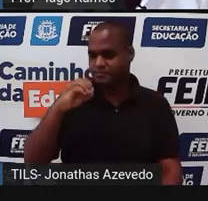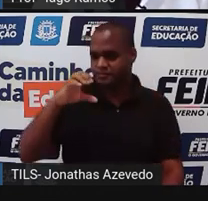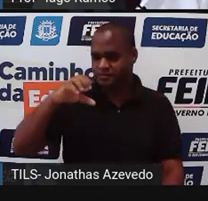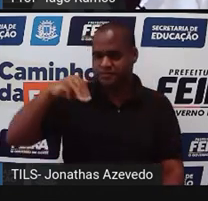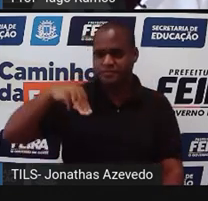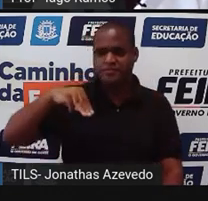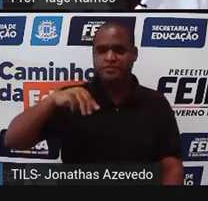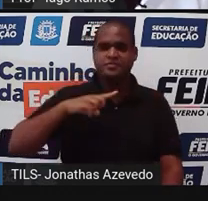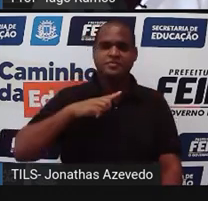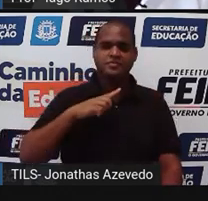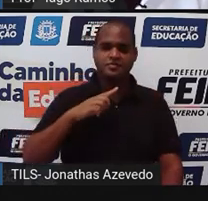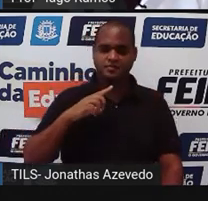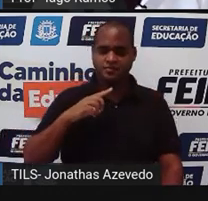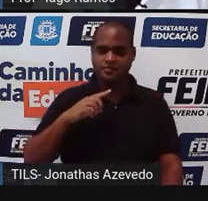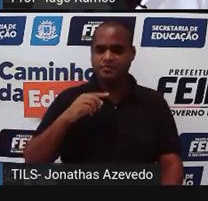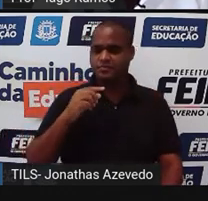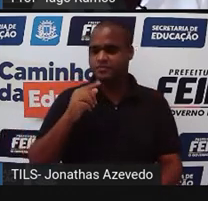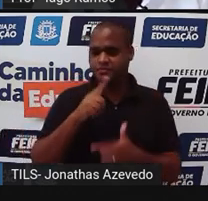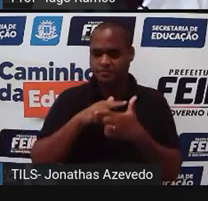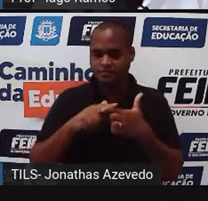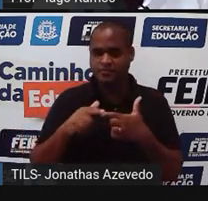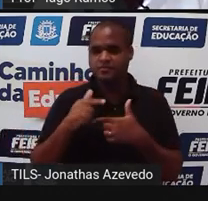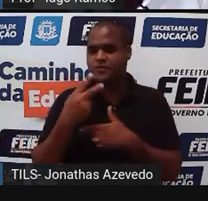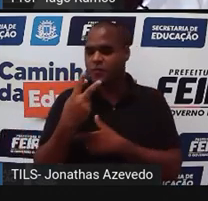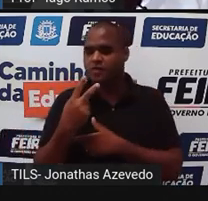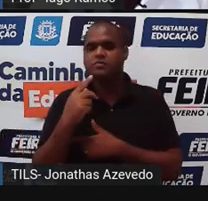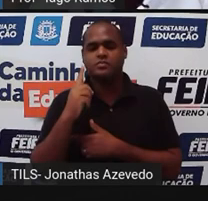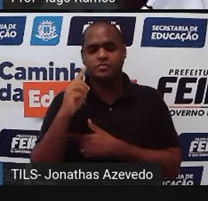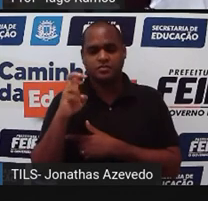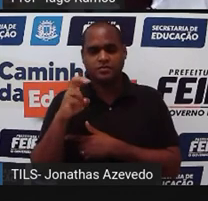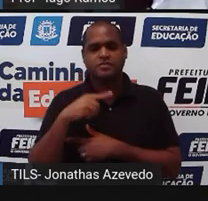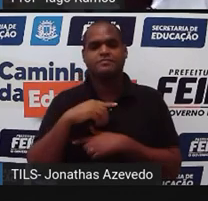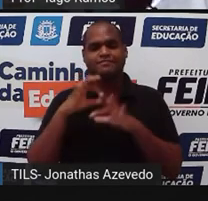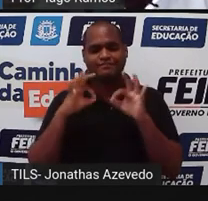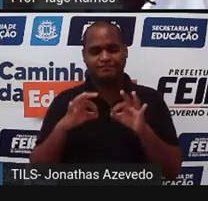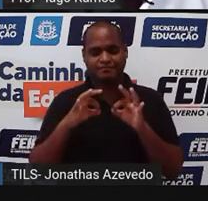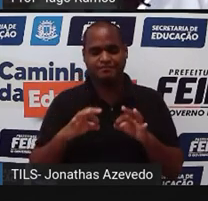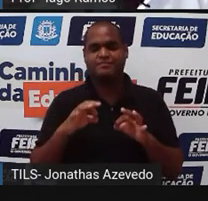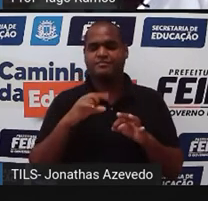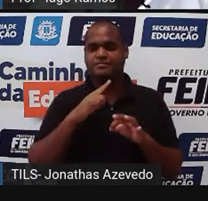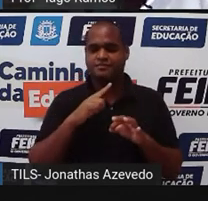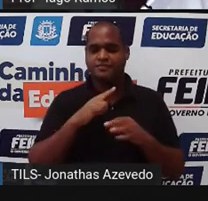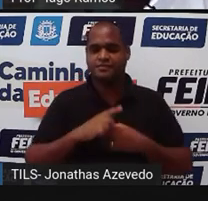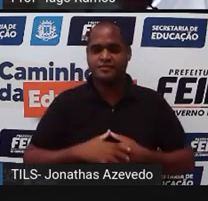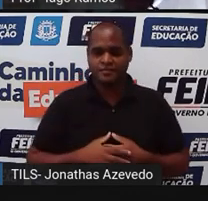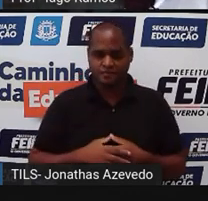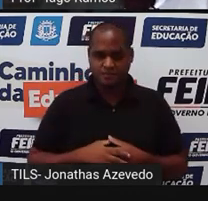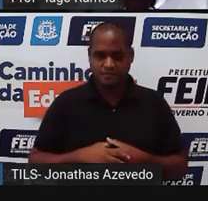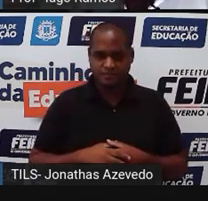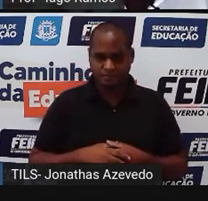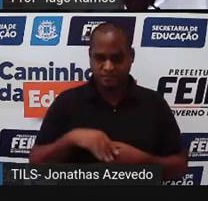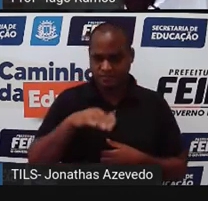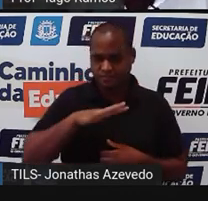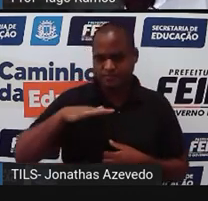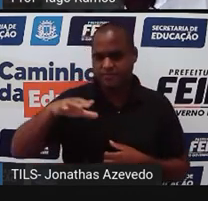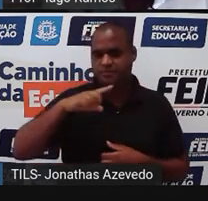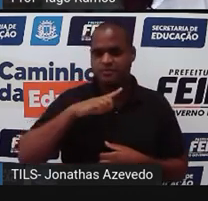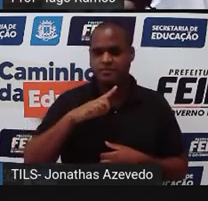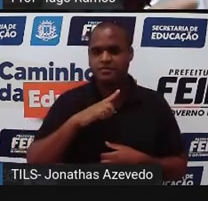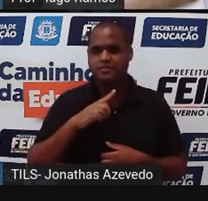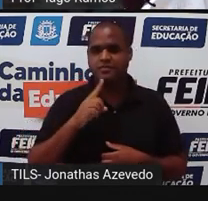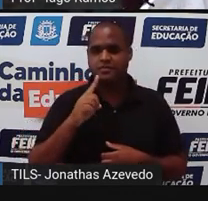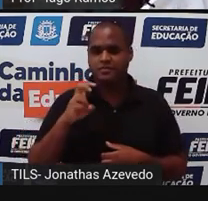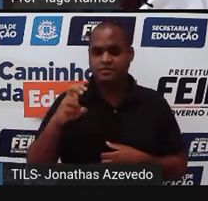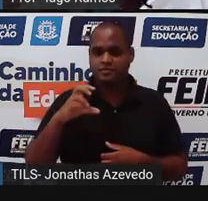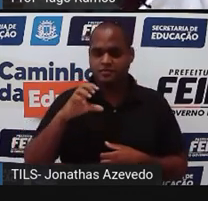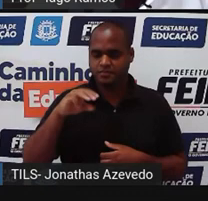centímetros quadrados dividido por 2 da 15 e veja que de fato né a área do triângulo ali que deu